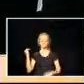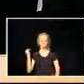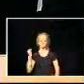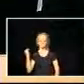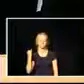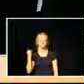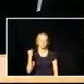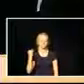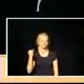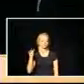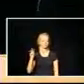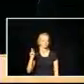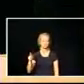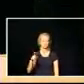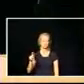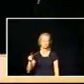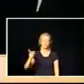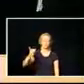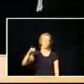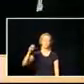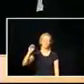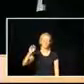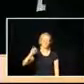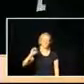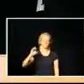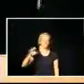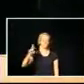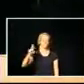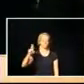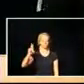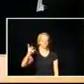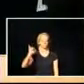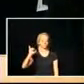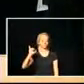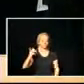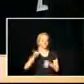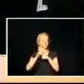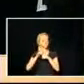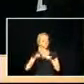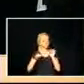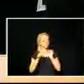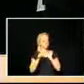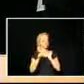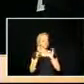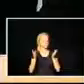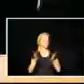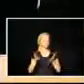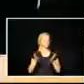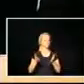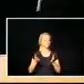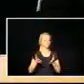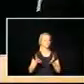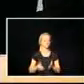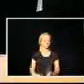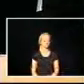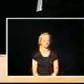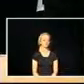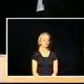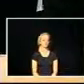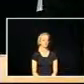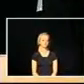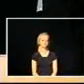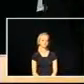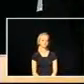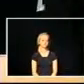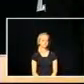momento. Recuperou as contas da universidade, está dando a reposição inflacionária. Professor José Rui,